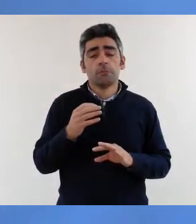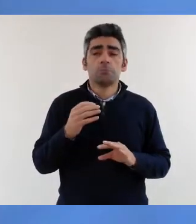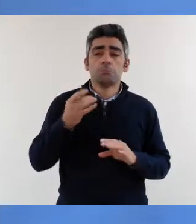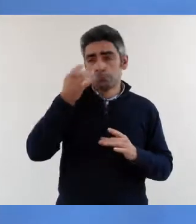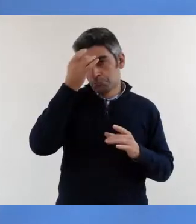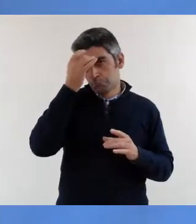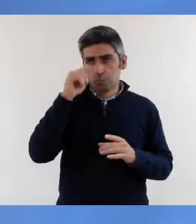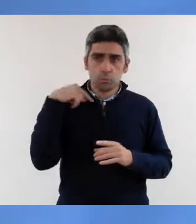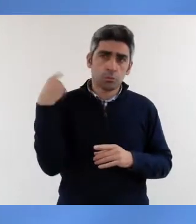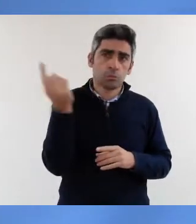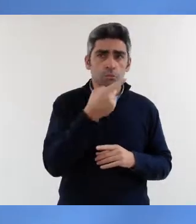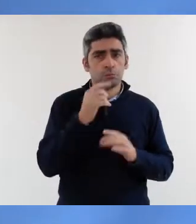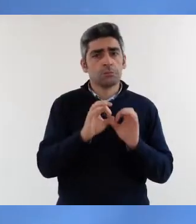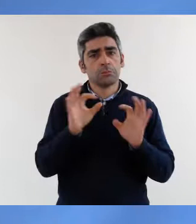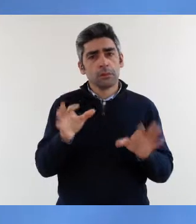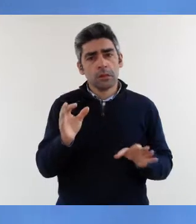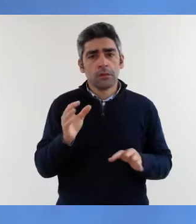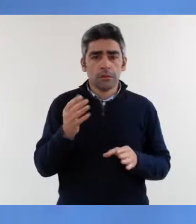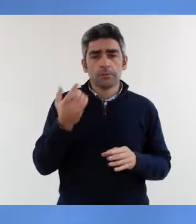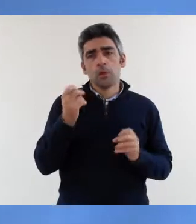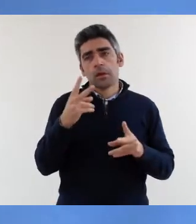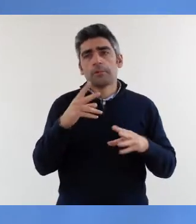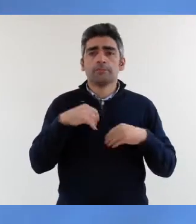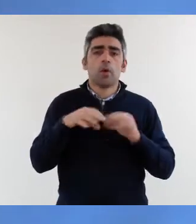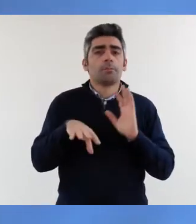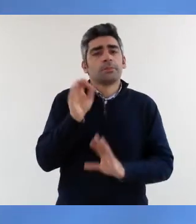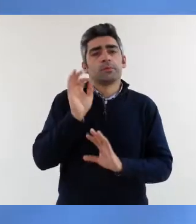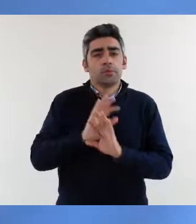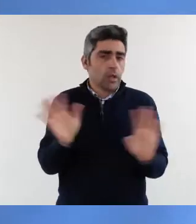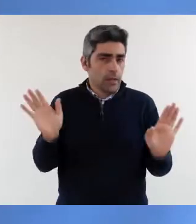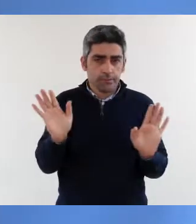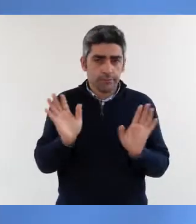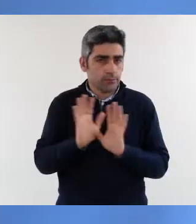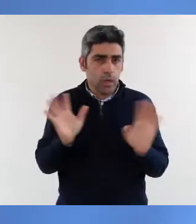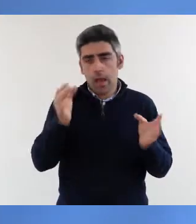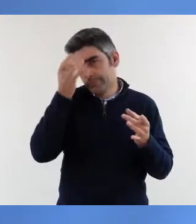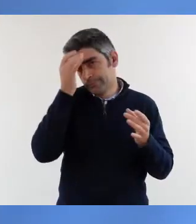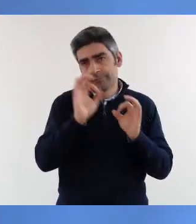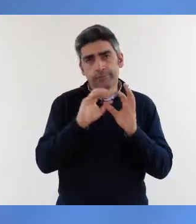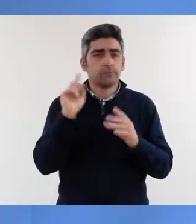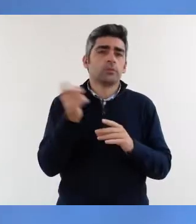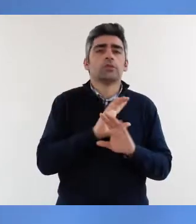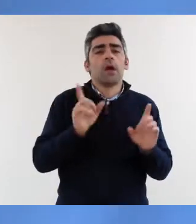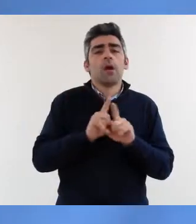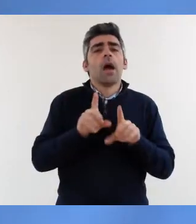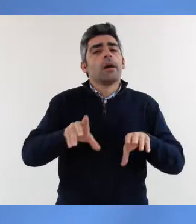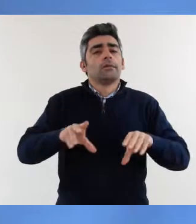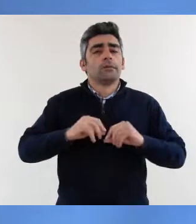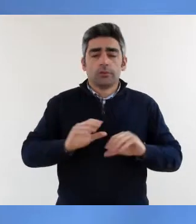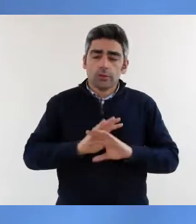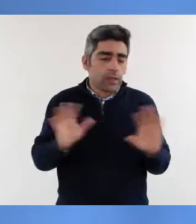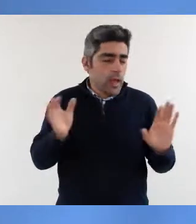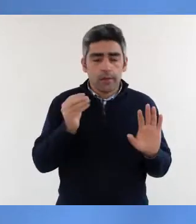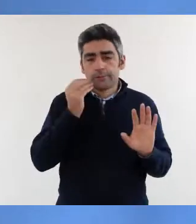de facto um juízo na sociedade portuguesa essa é a opção está